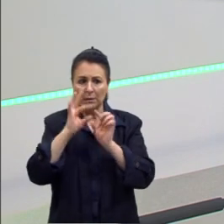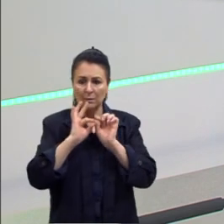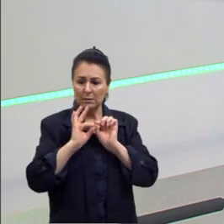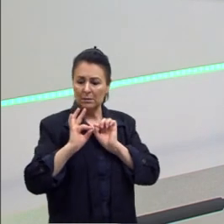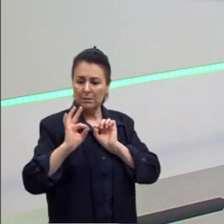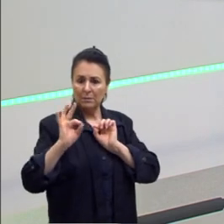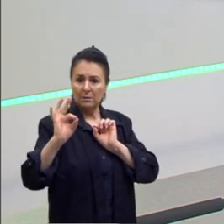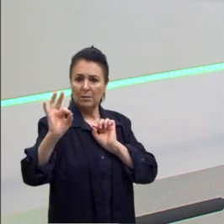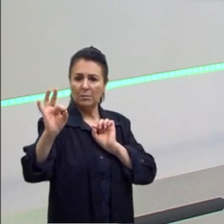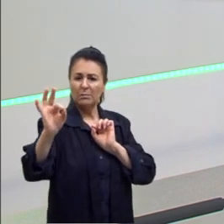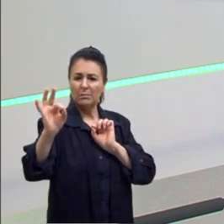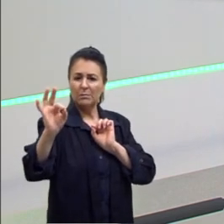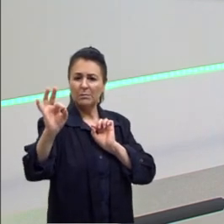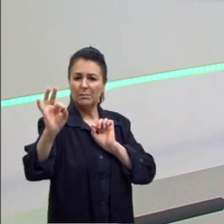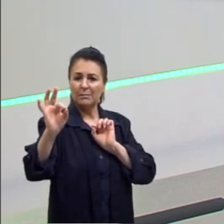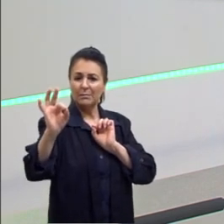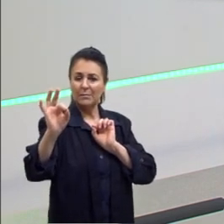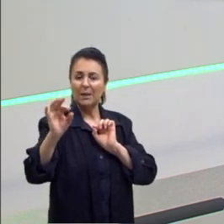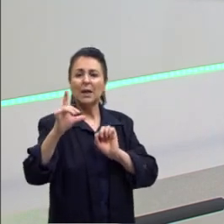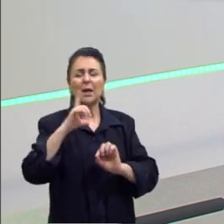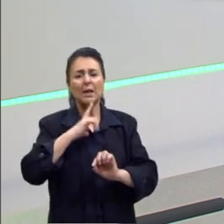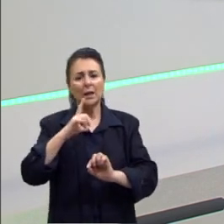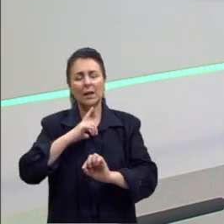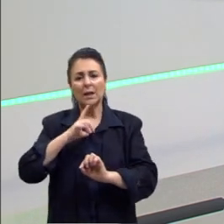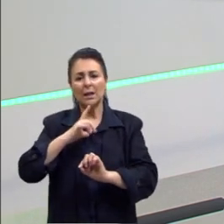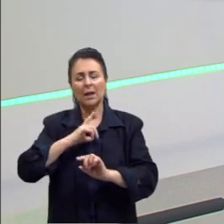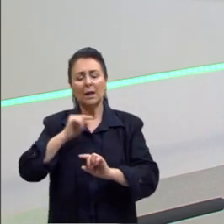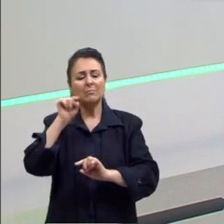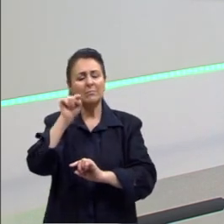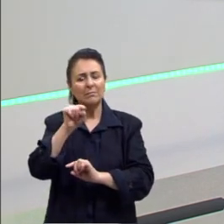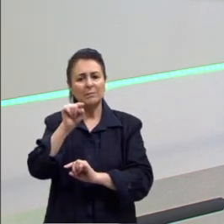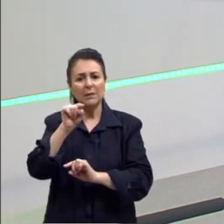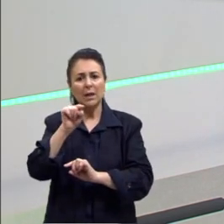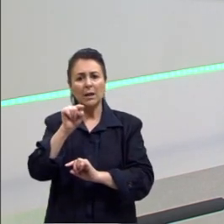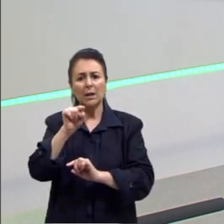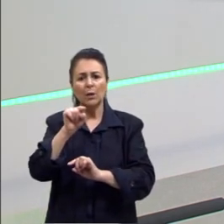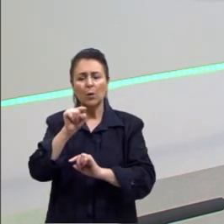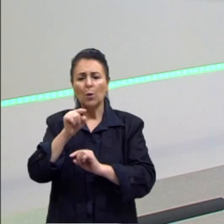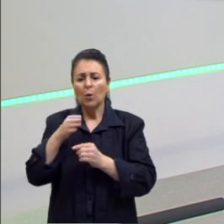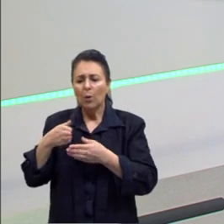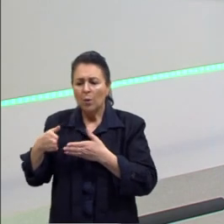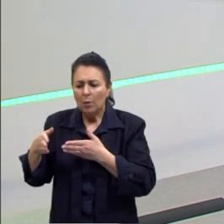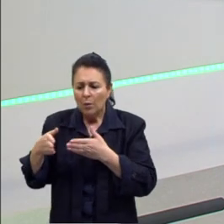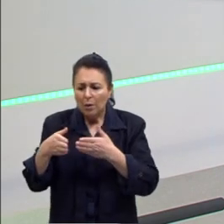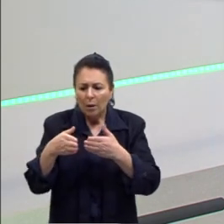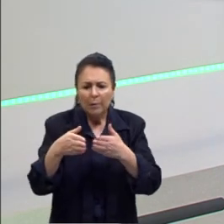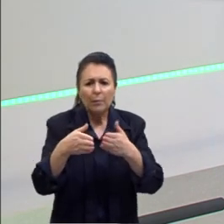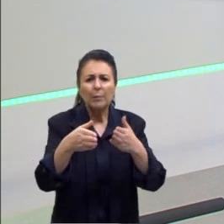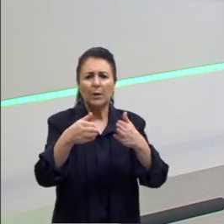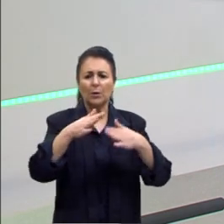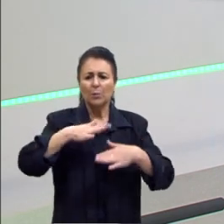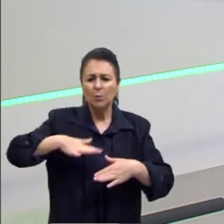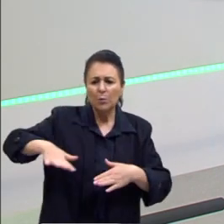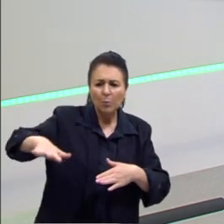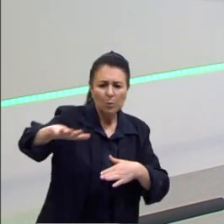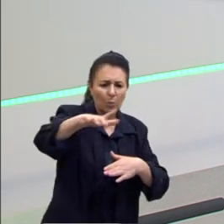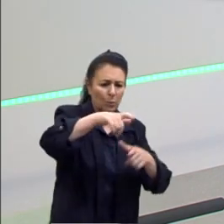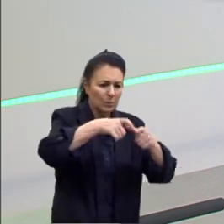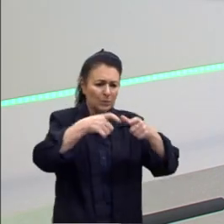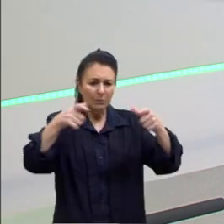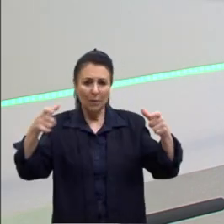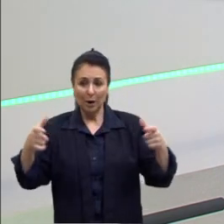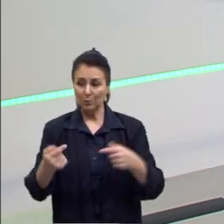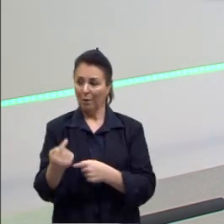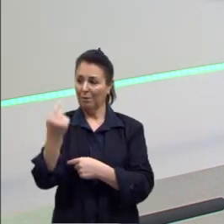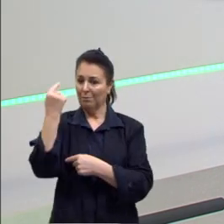atividade né de que tá distante de que existe ali um longo caminho atrás da Monalisa e